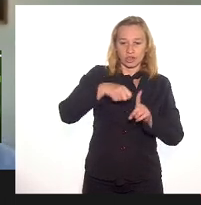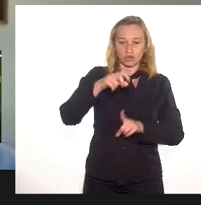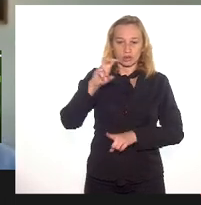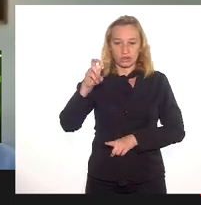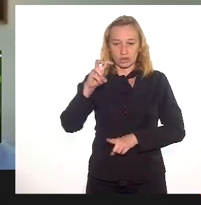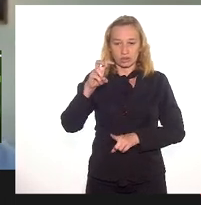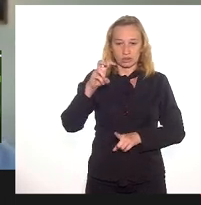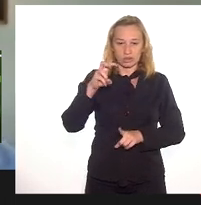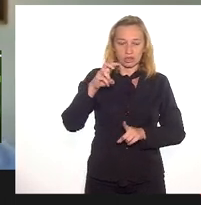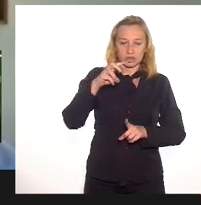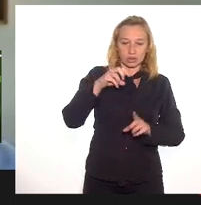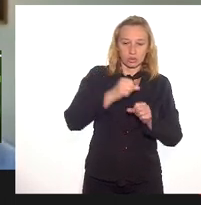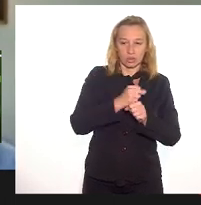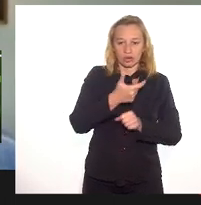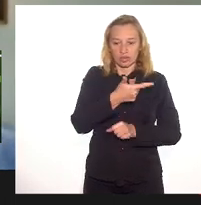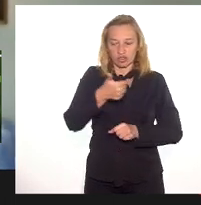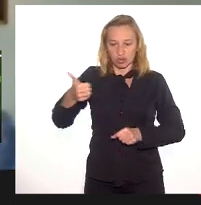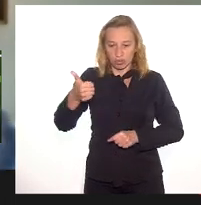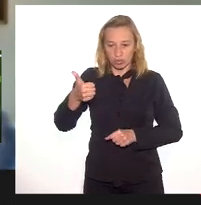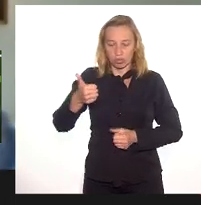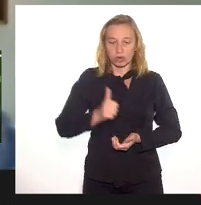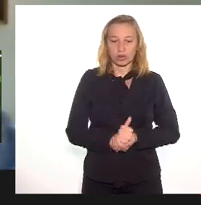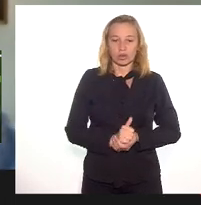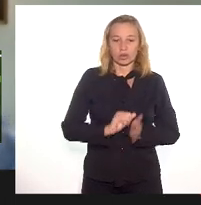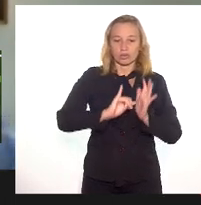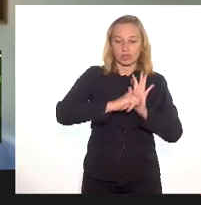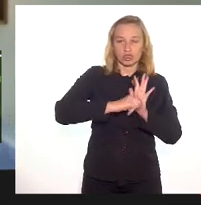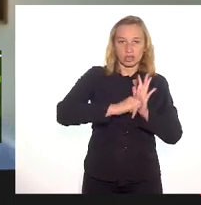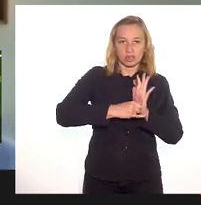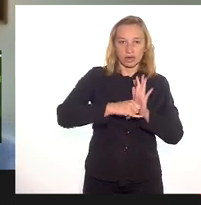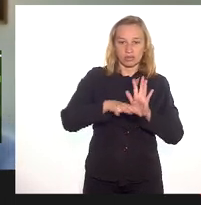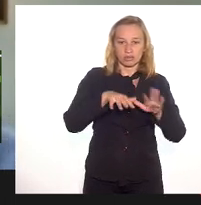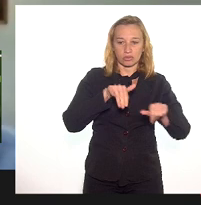21/5/21 do edital de convocação